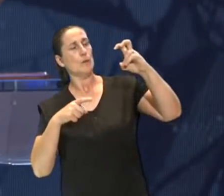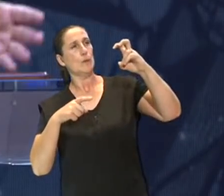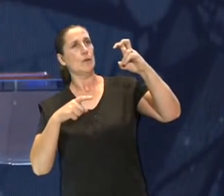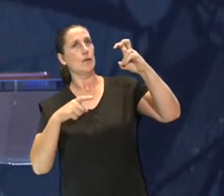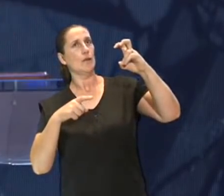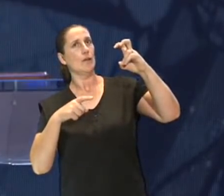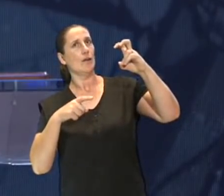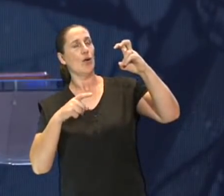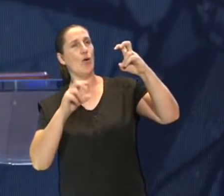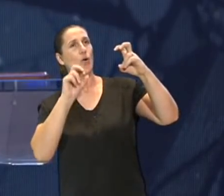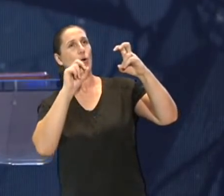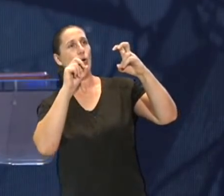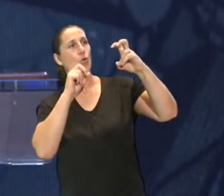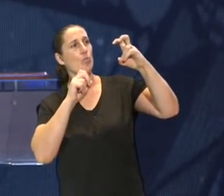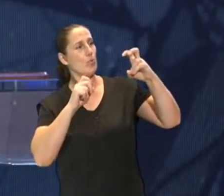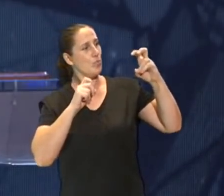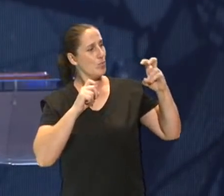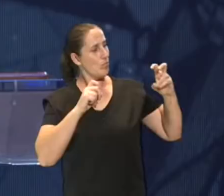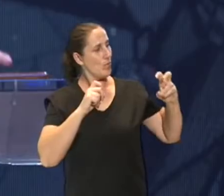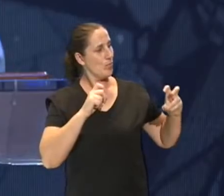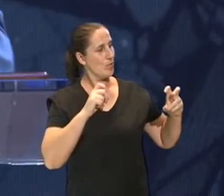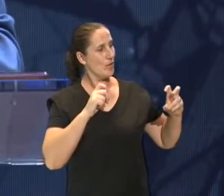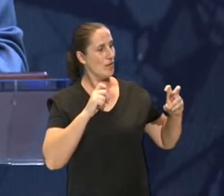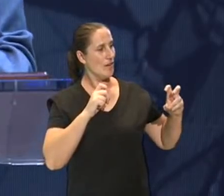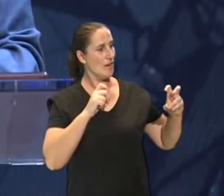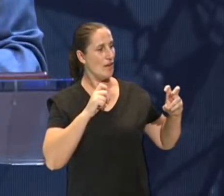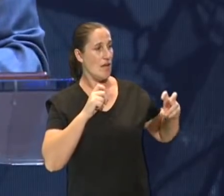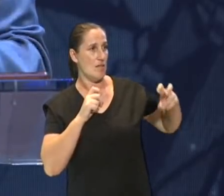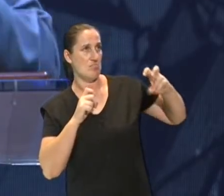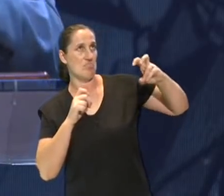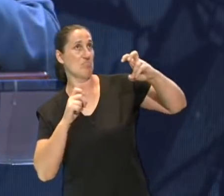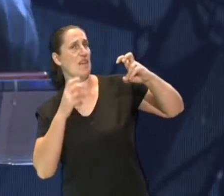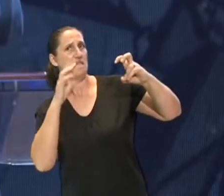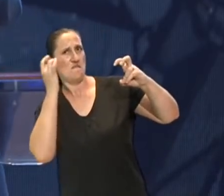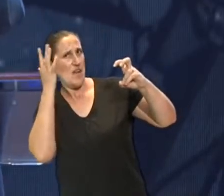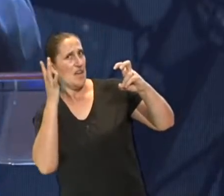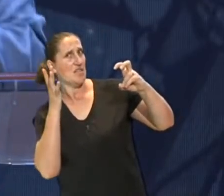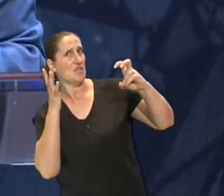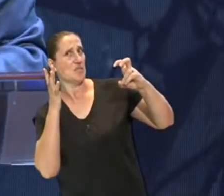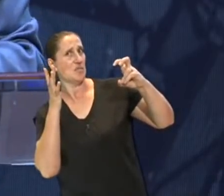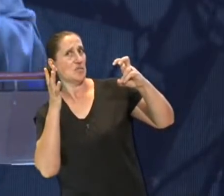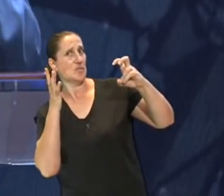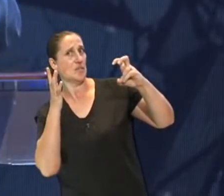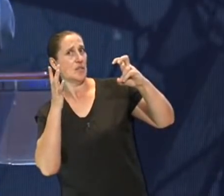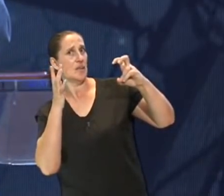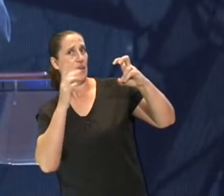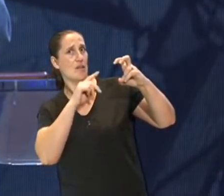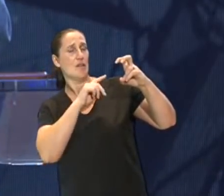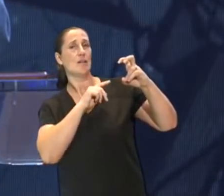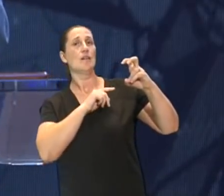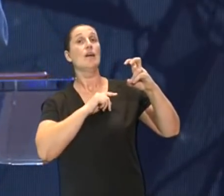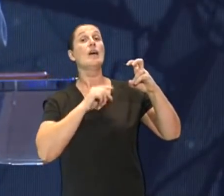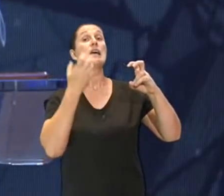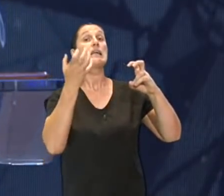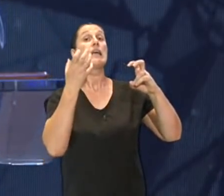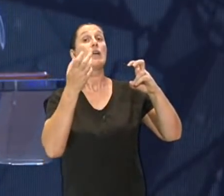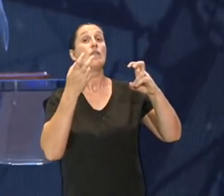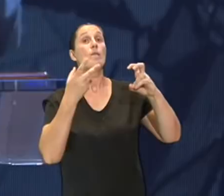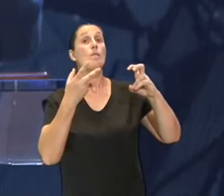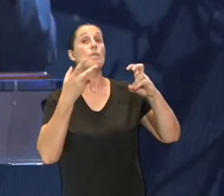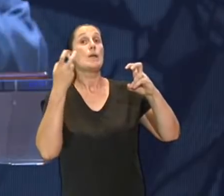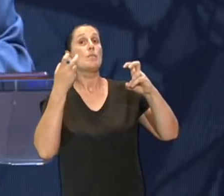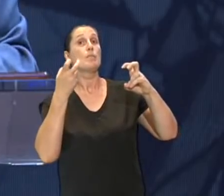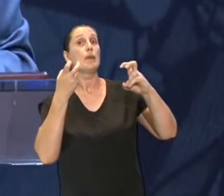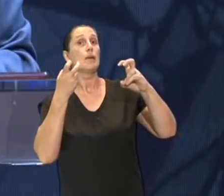quer que ela retorne 10 degraus? Ele falou: avançar é fácil, porque o relógio está sempre andando para frente. Eu quero ver o relógio de